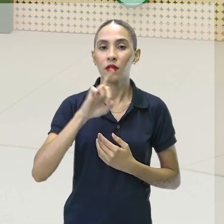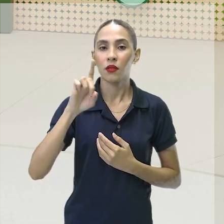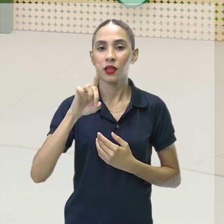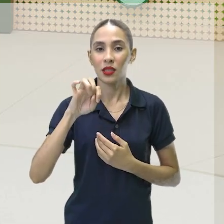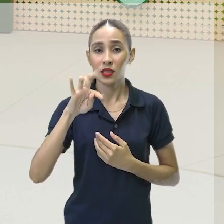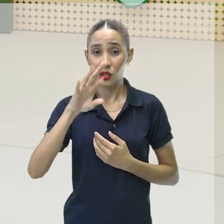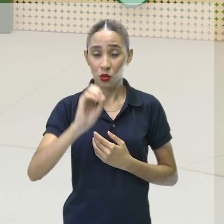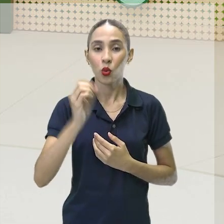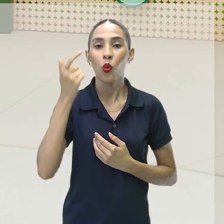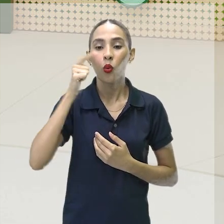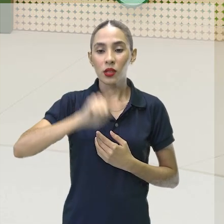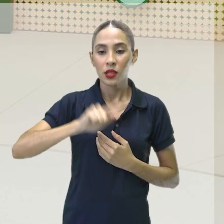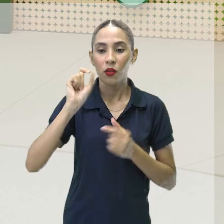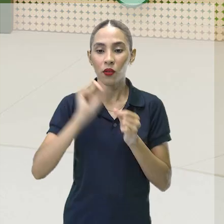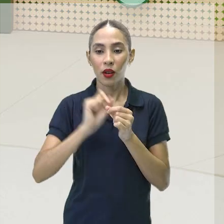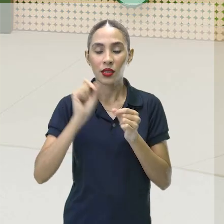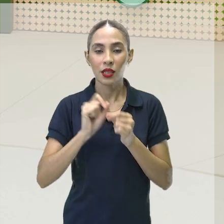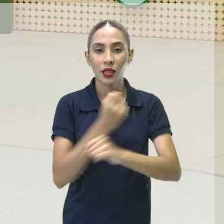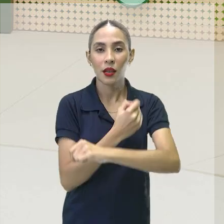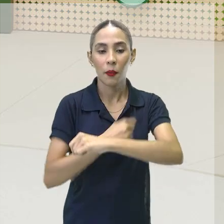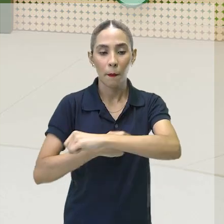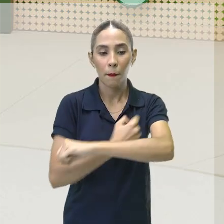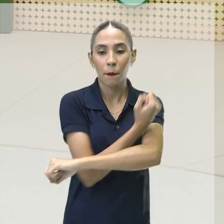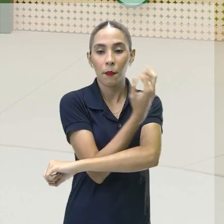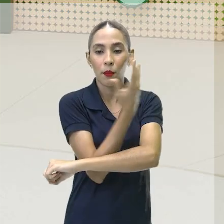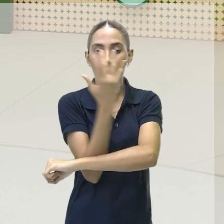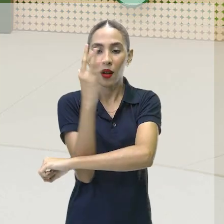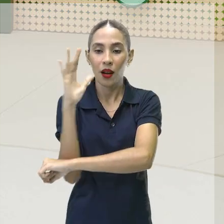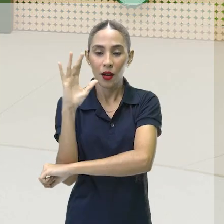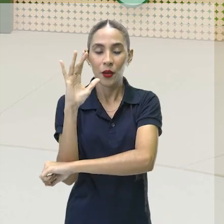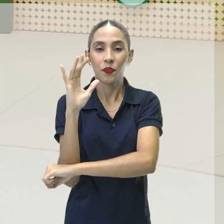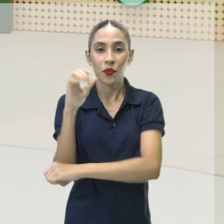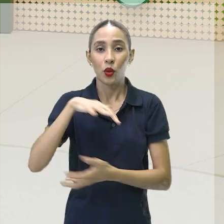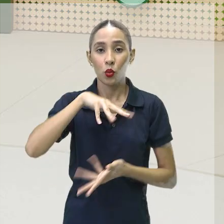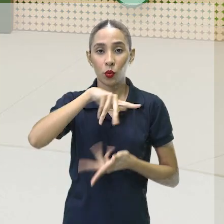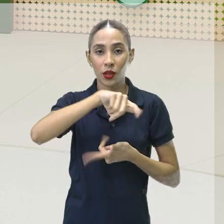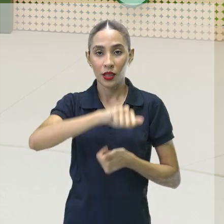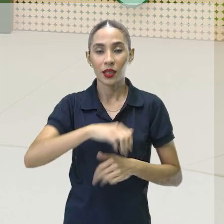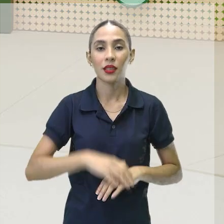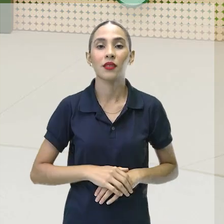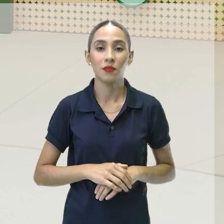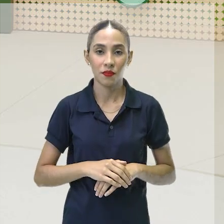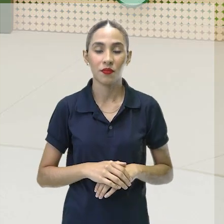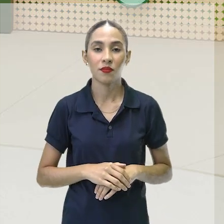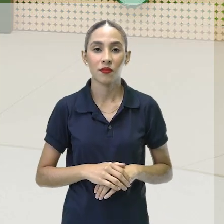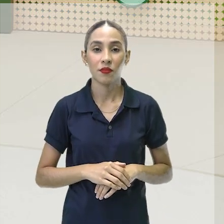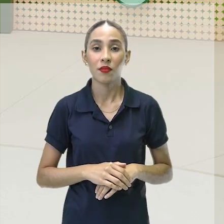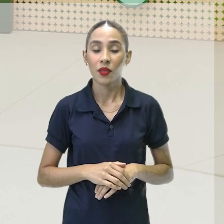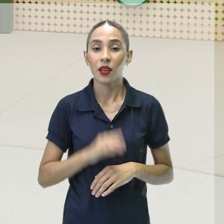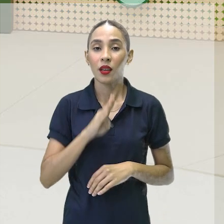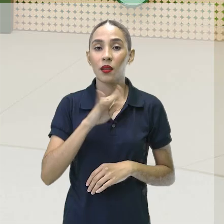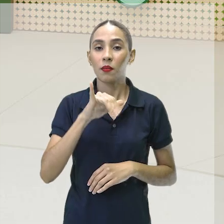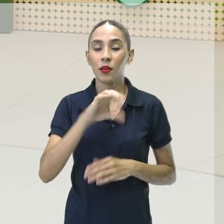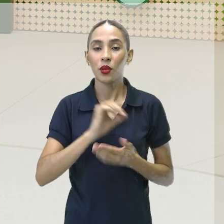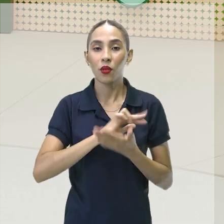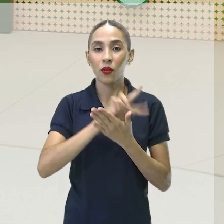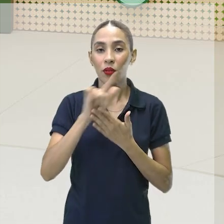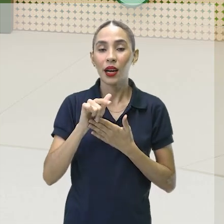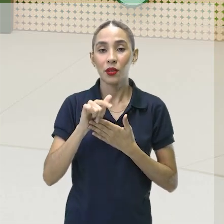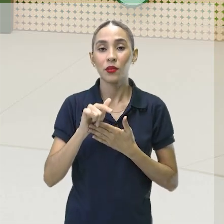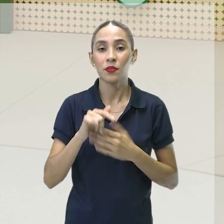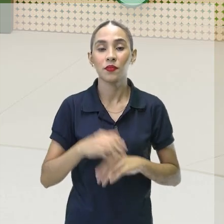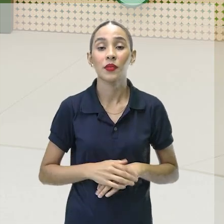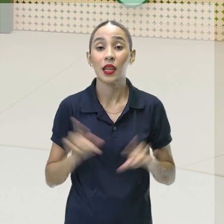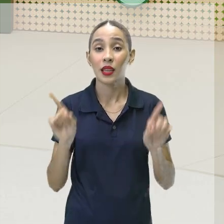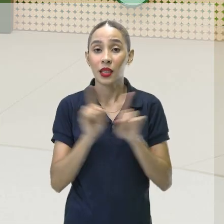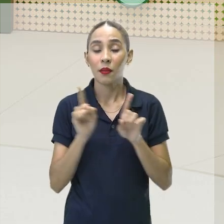o replantio aí, o reflorestamento, né, do nosso planeta, para que a nossa biodiversidade e